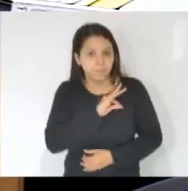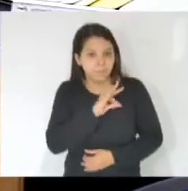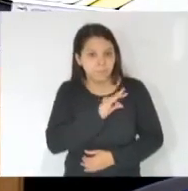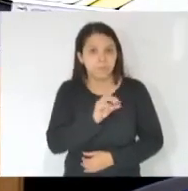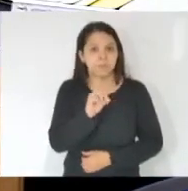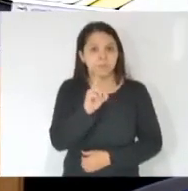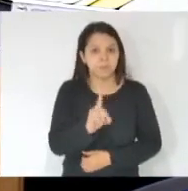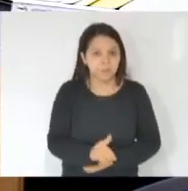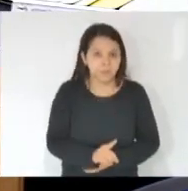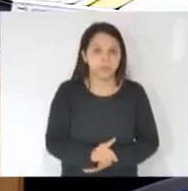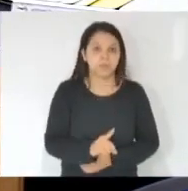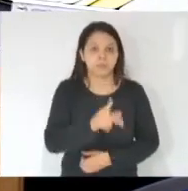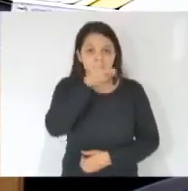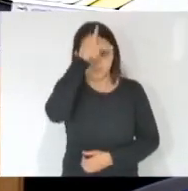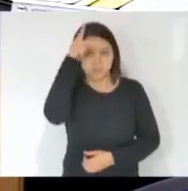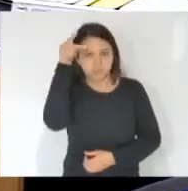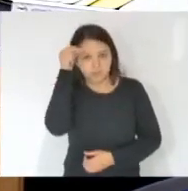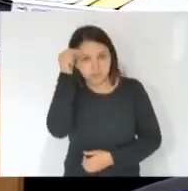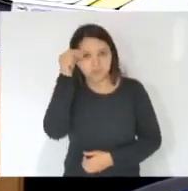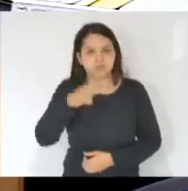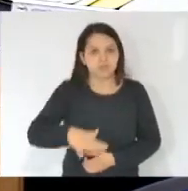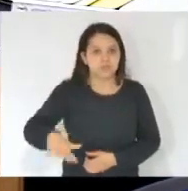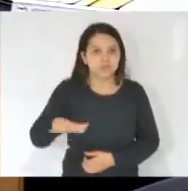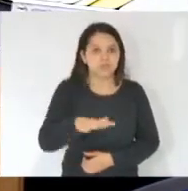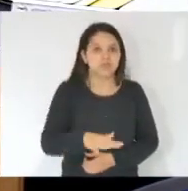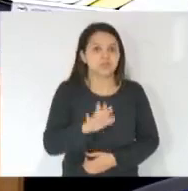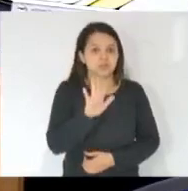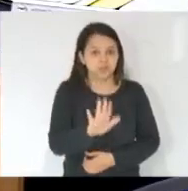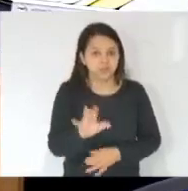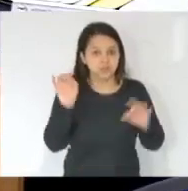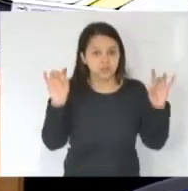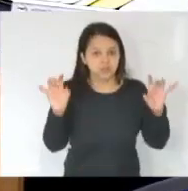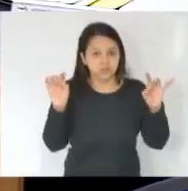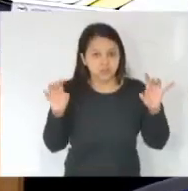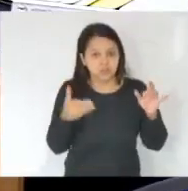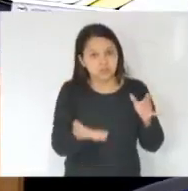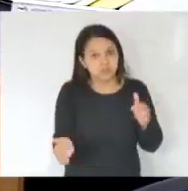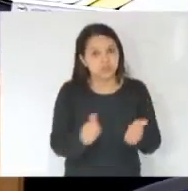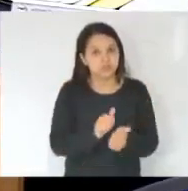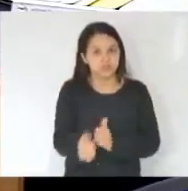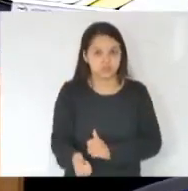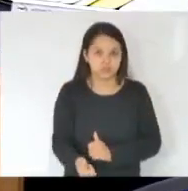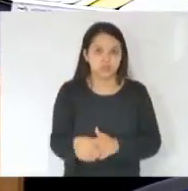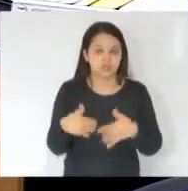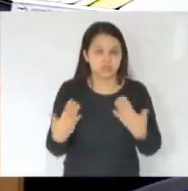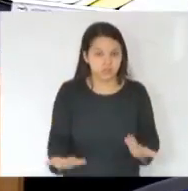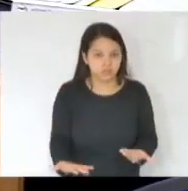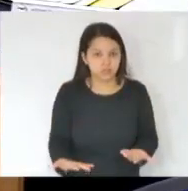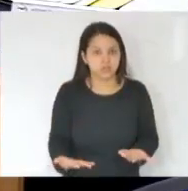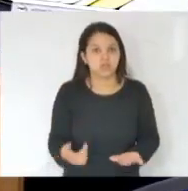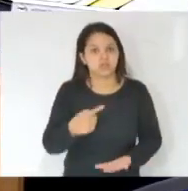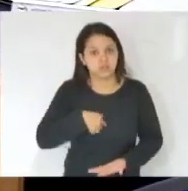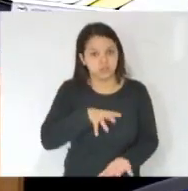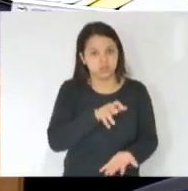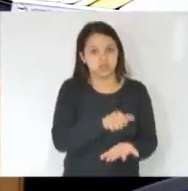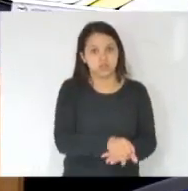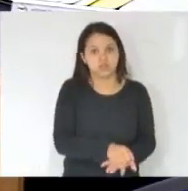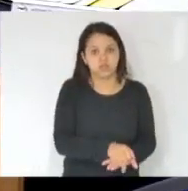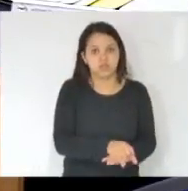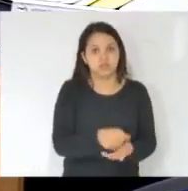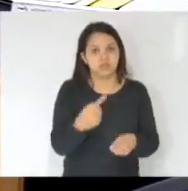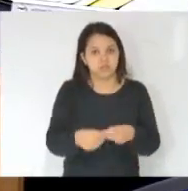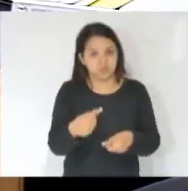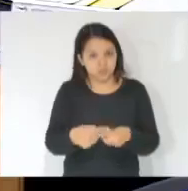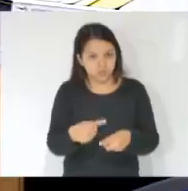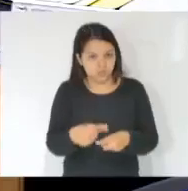direção, a prefeitura como um todo, mas especialmente os atletas. Então, é o registro que eu gostaria de deixar, porque, de